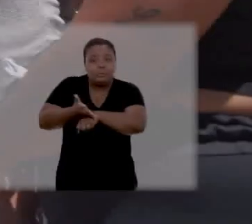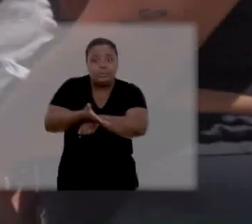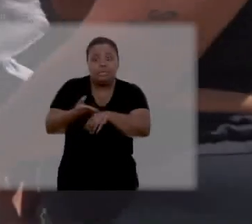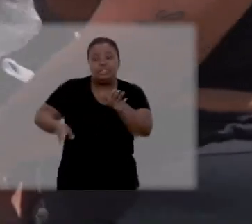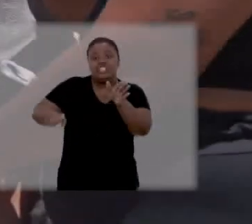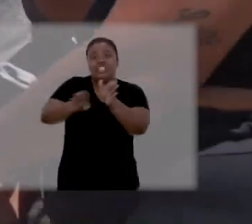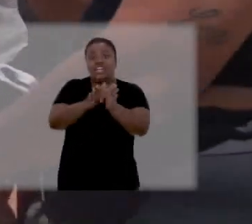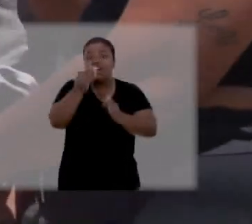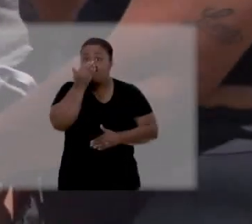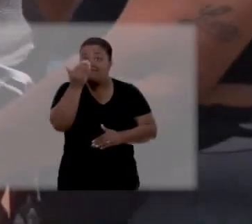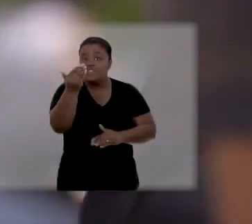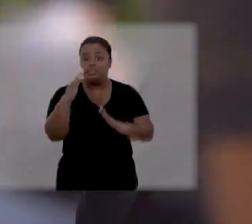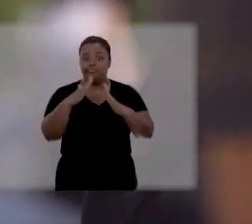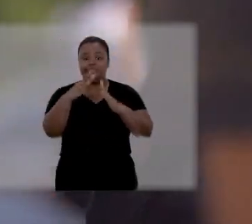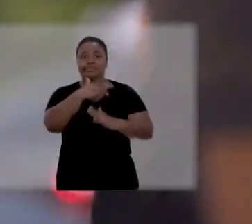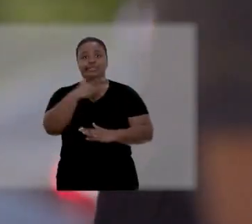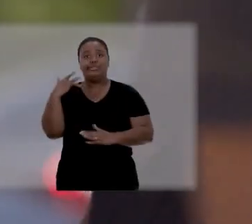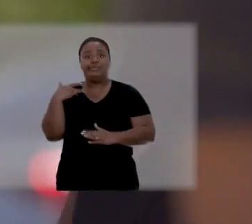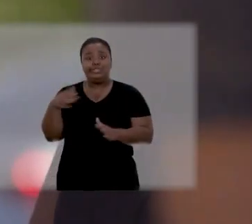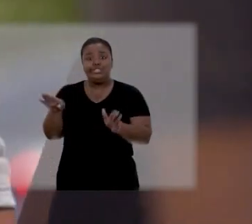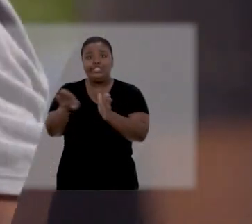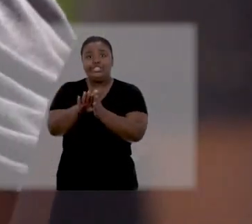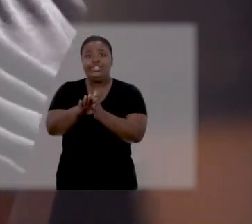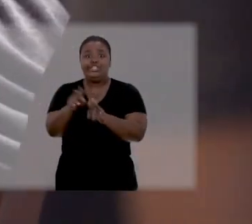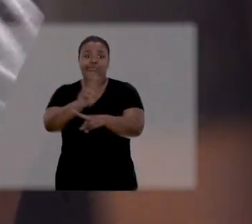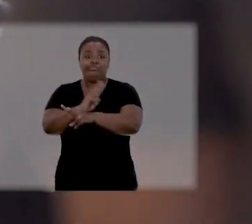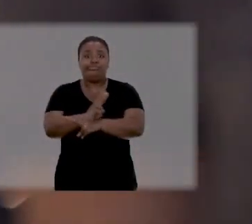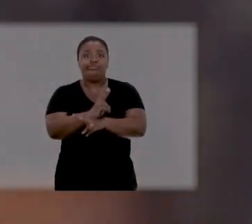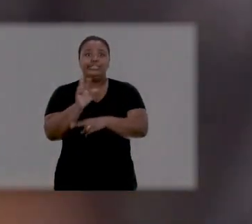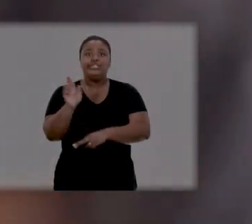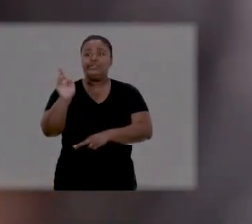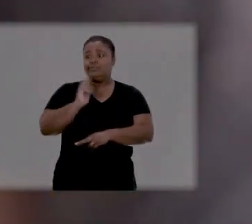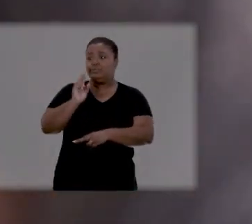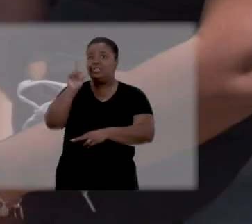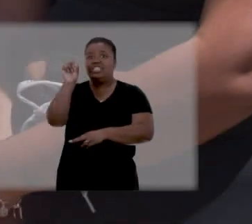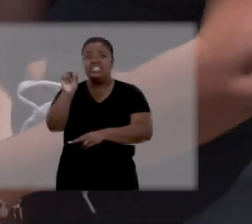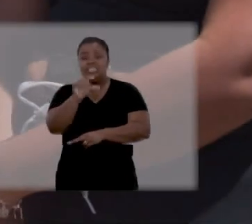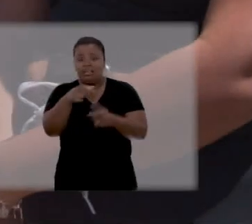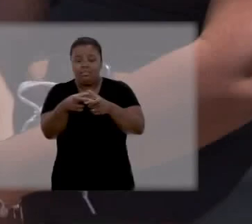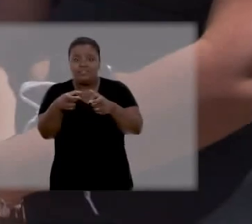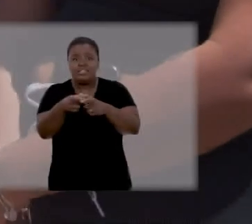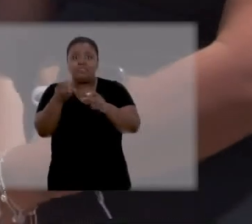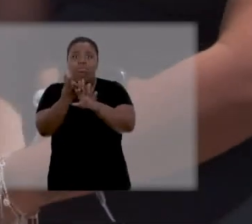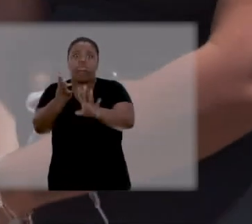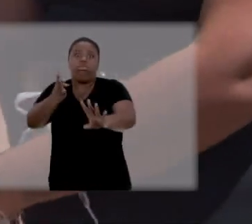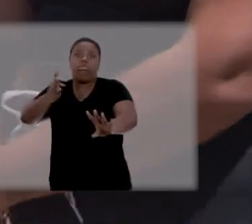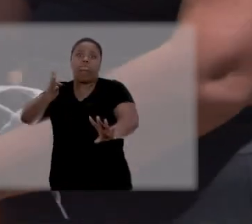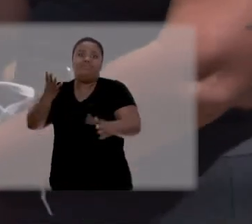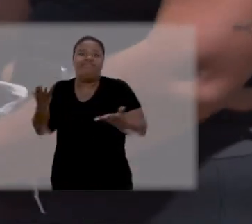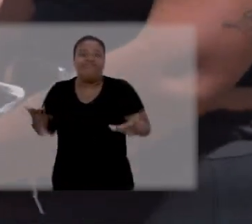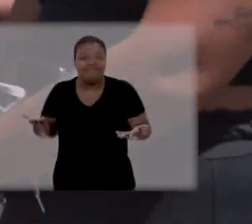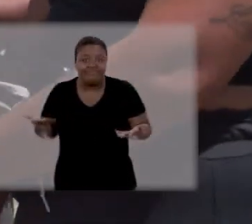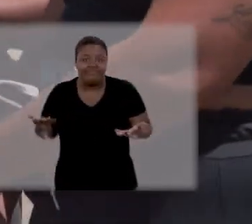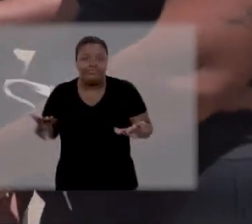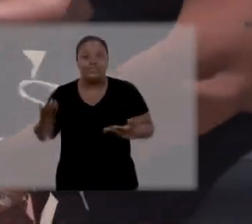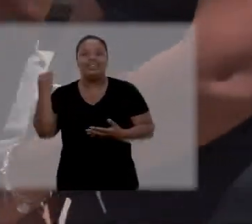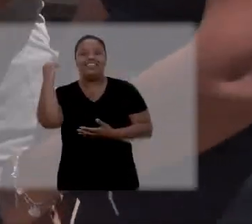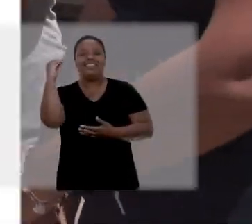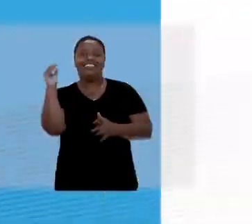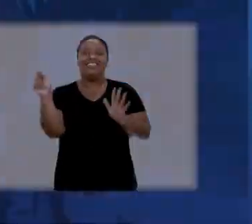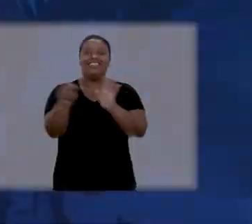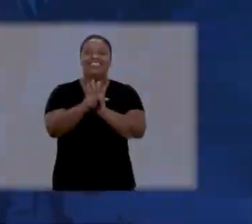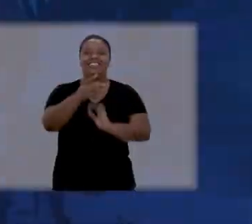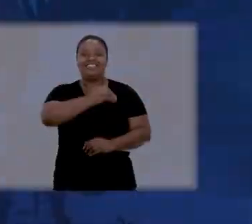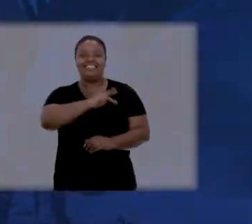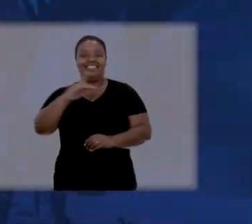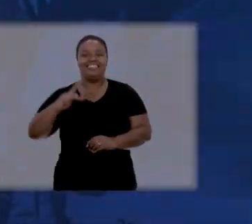chegar na frente do posto de saúde. Chega lá, tá o guardinha, tem só 10 fichas. 500 pessoas na fila para 10 fichas.